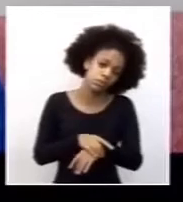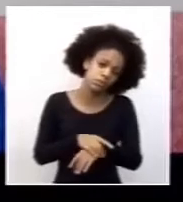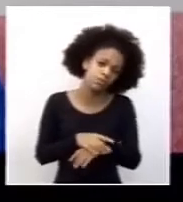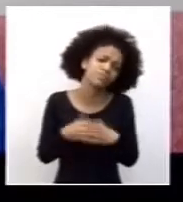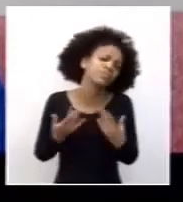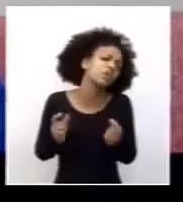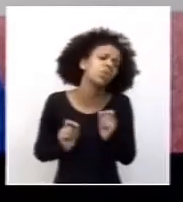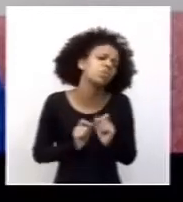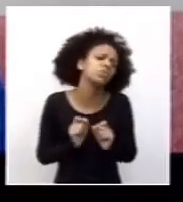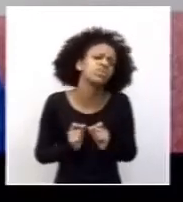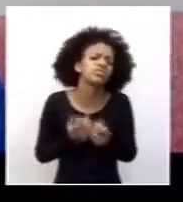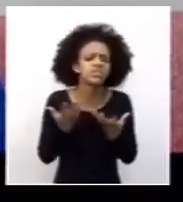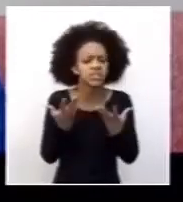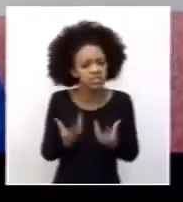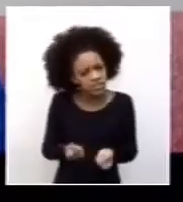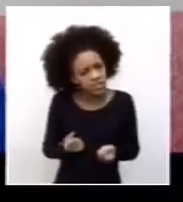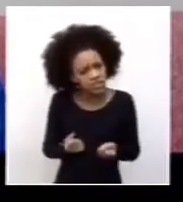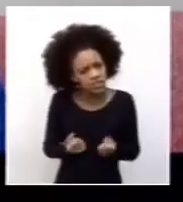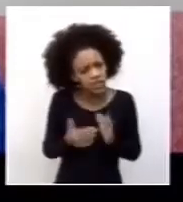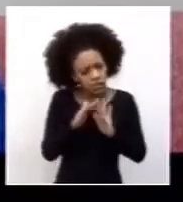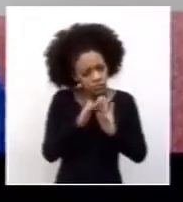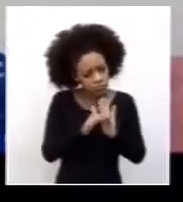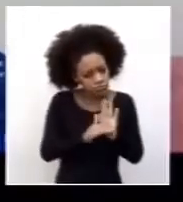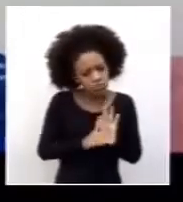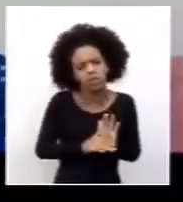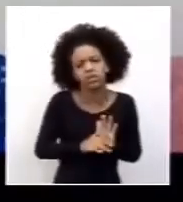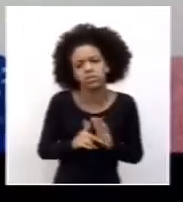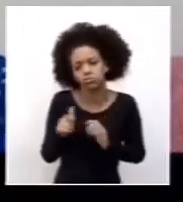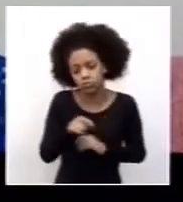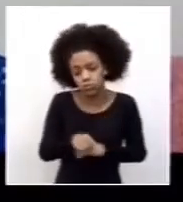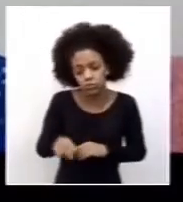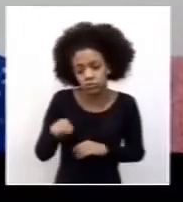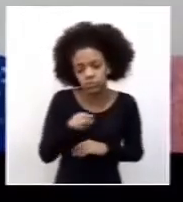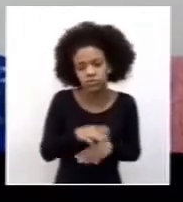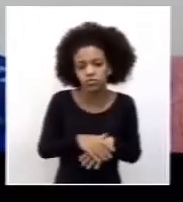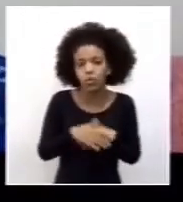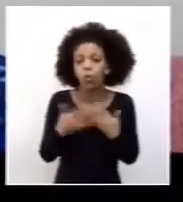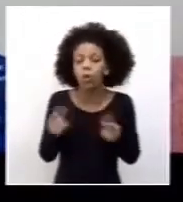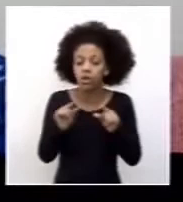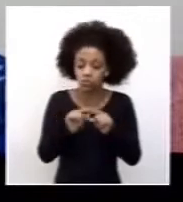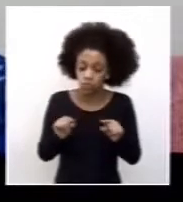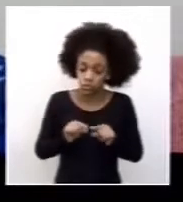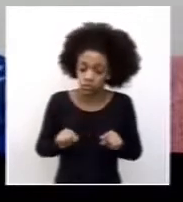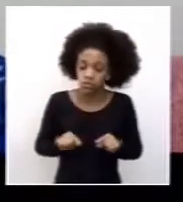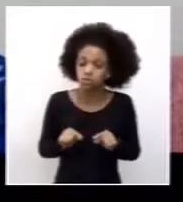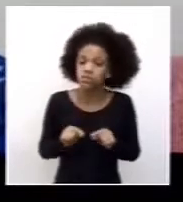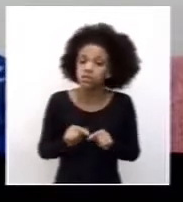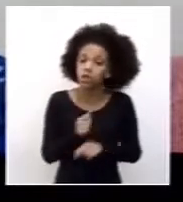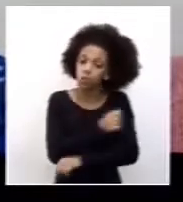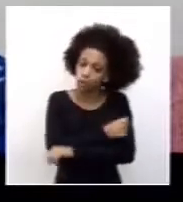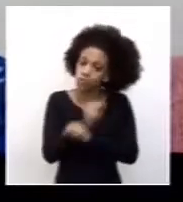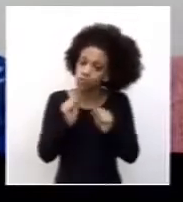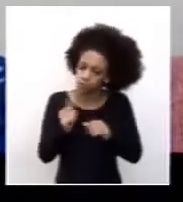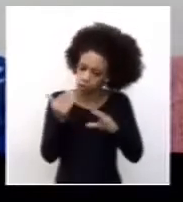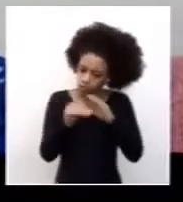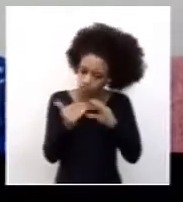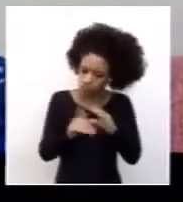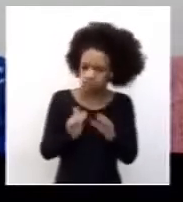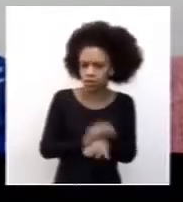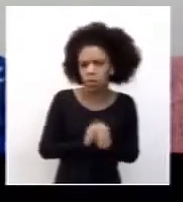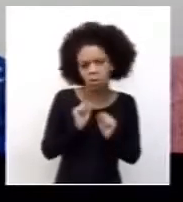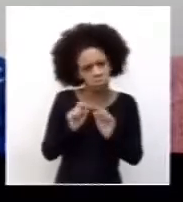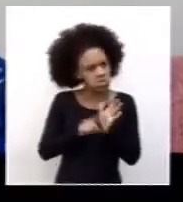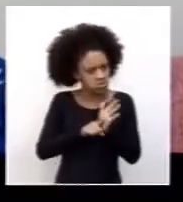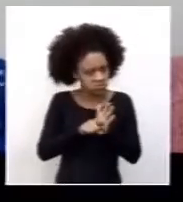vai ser permitido colocar naquele ambiente? Quais os links que o aluno poderá colocar? Ele pode